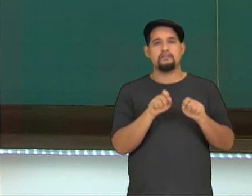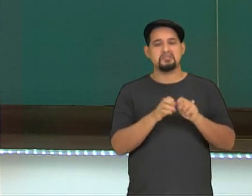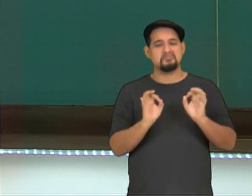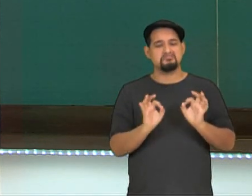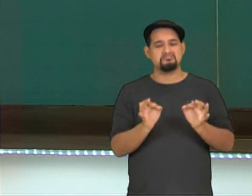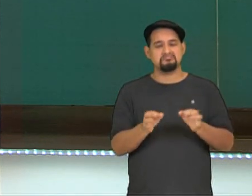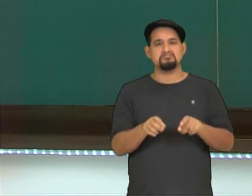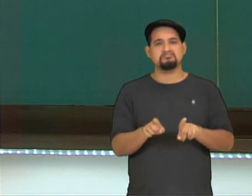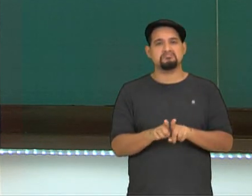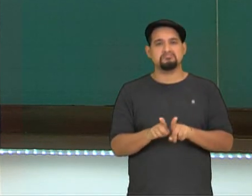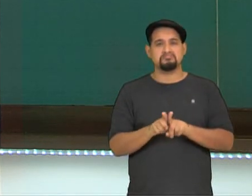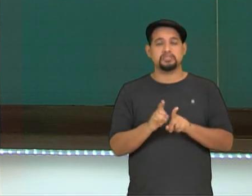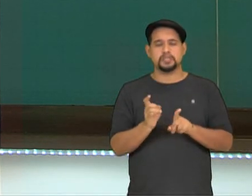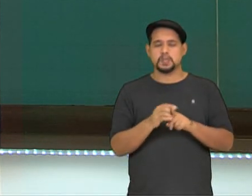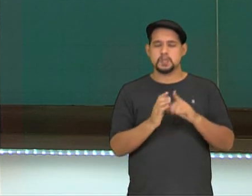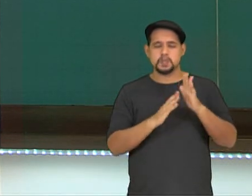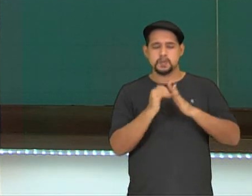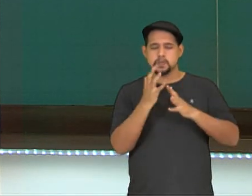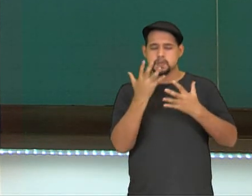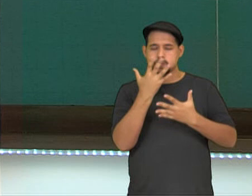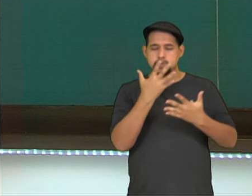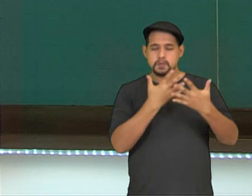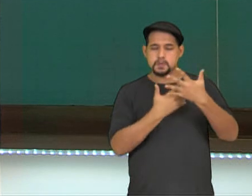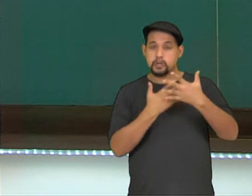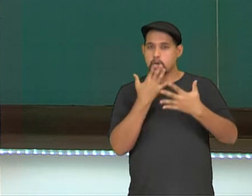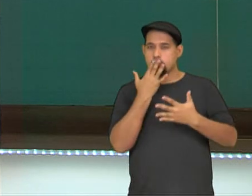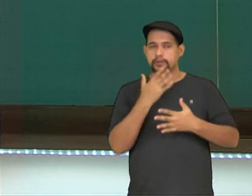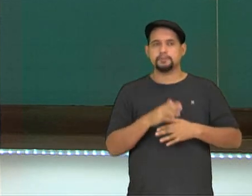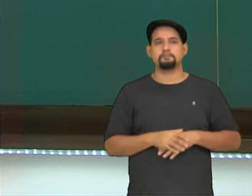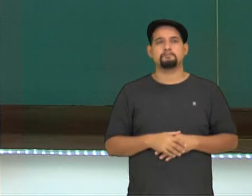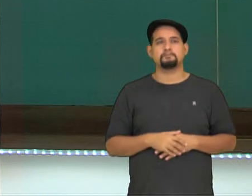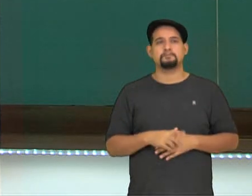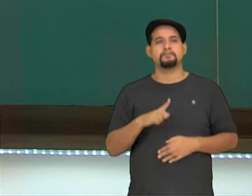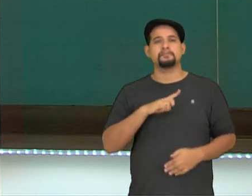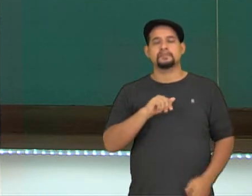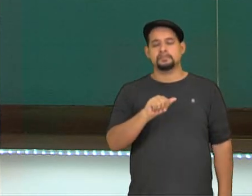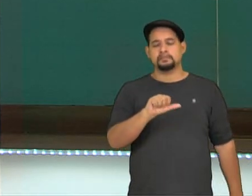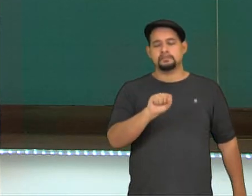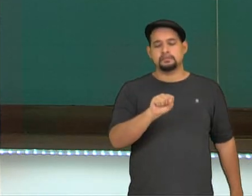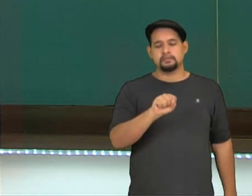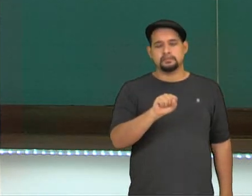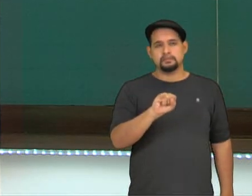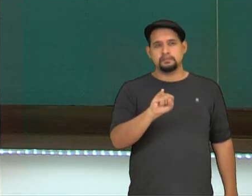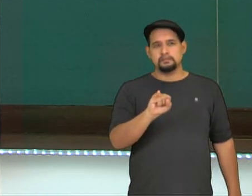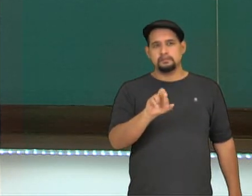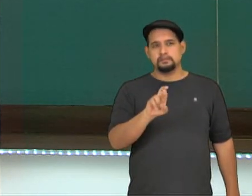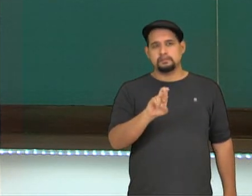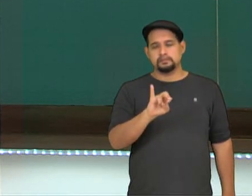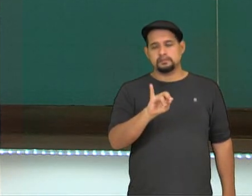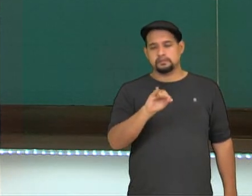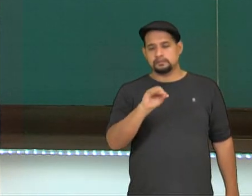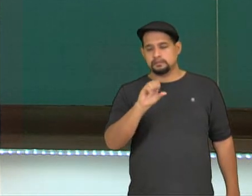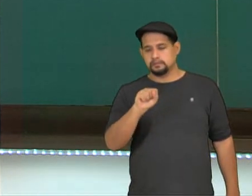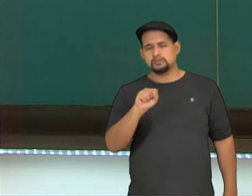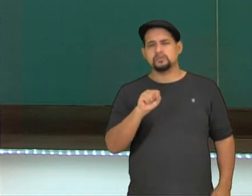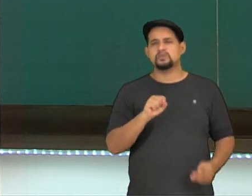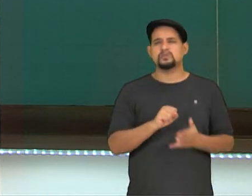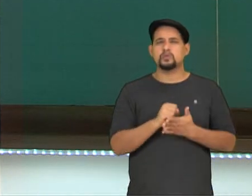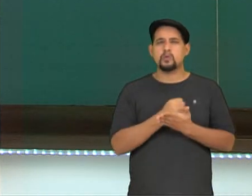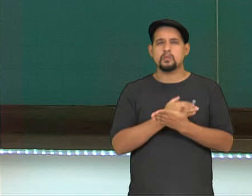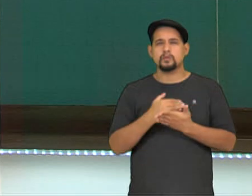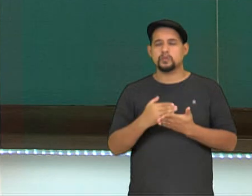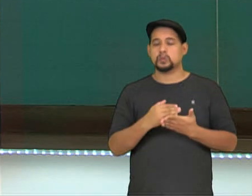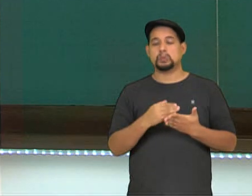exatamente esse contraste bem grande. Nós temos os assírios, um povo um pouquinho mais antigo. Eles vieram lá no final do período